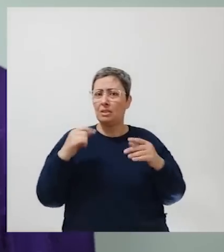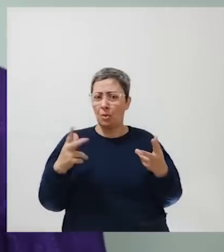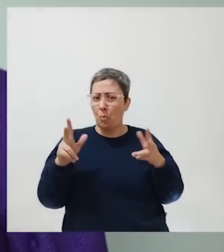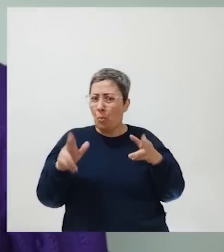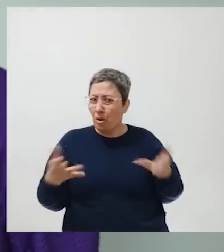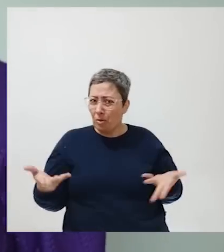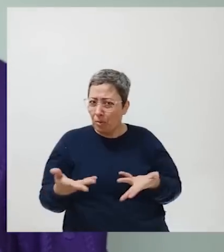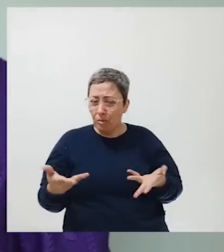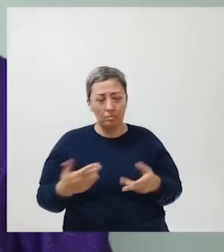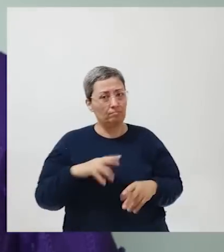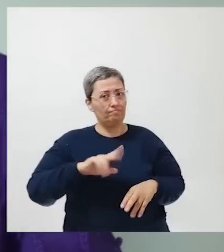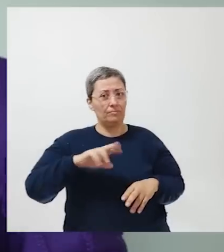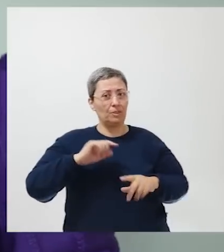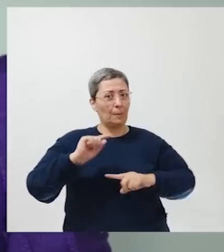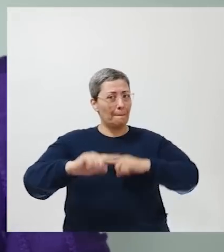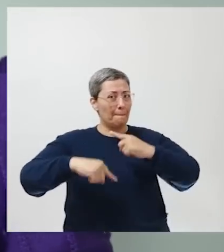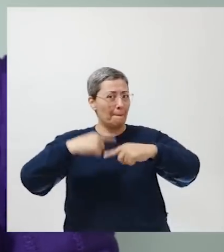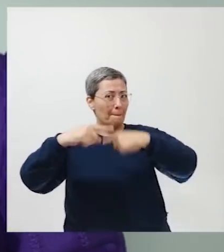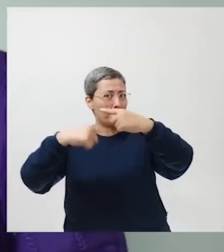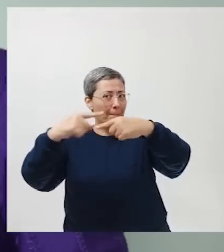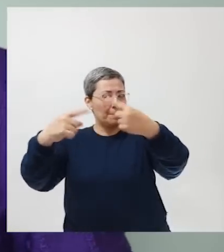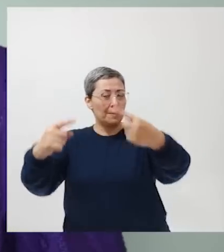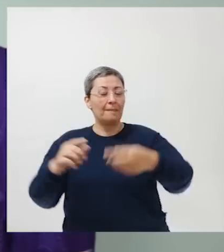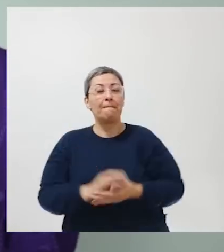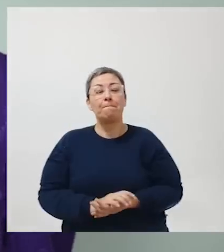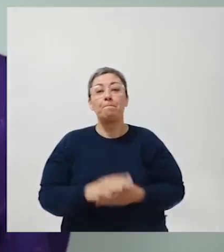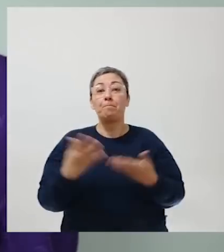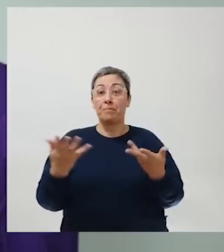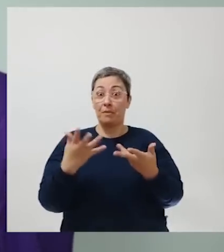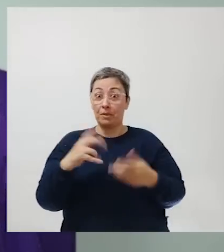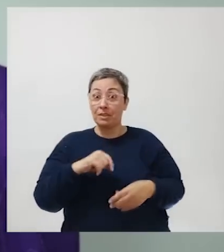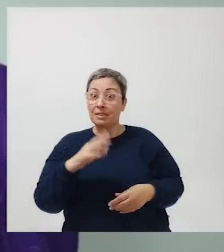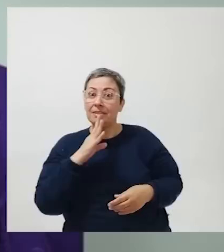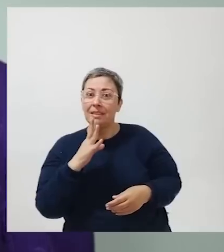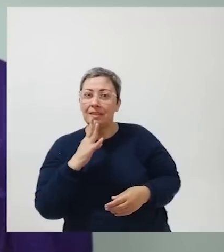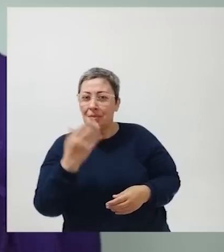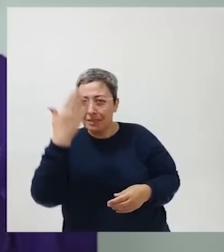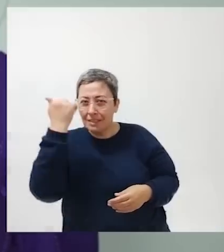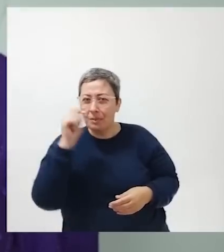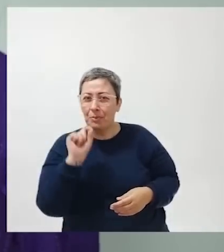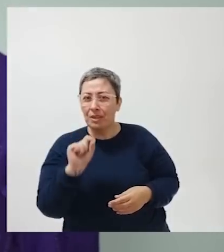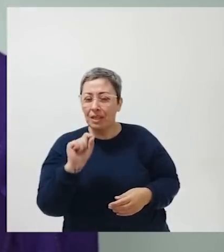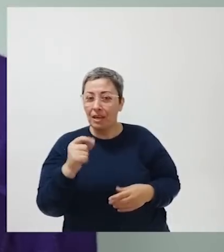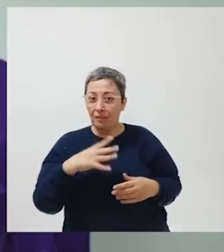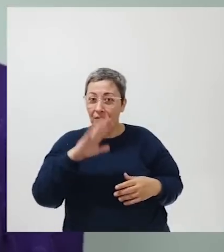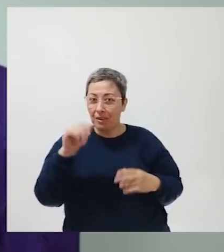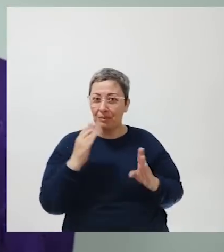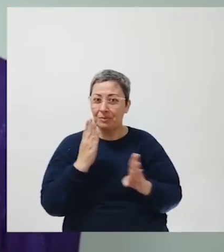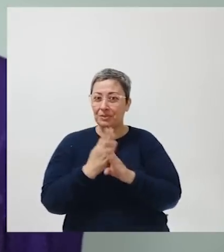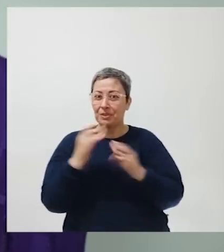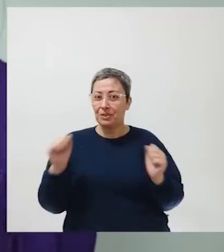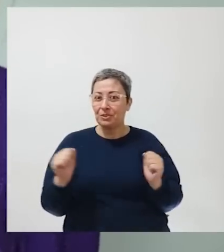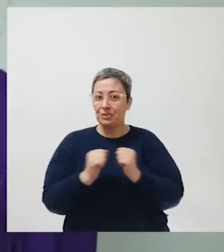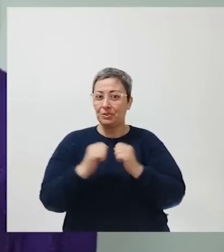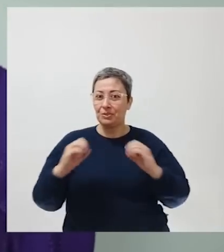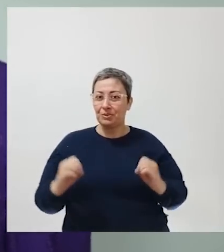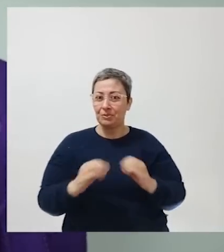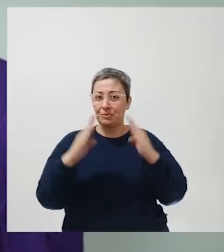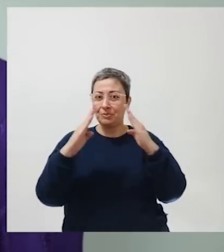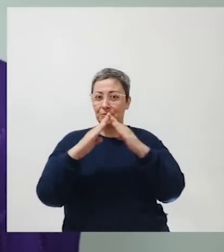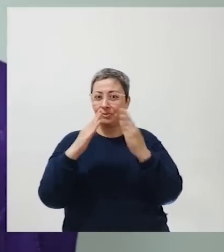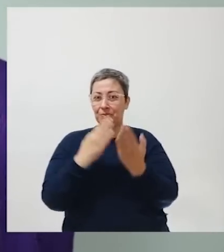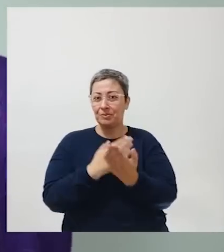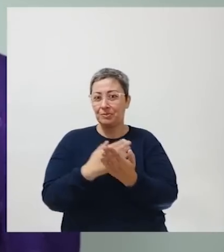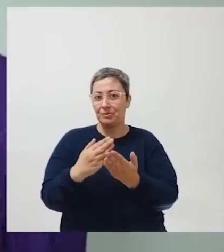sempre foi do jeito que é hoje. Ele passou por um processo de evolução. Vocês já sabem qual é? Vamos descobrir juntos?